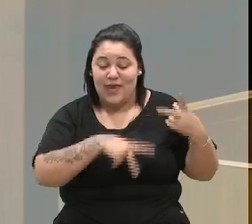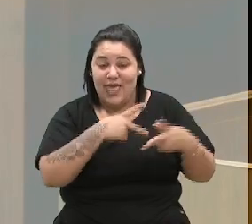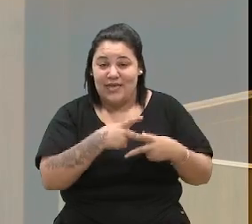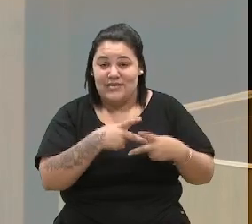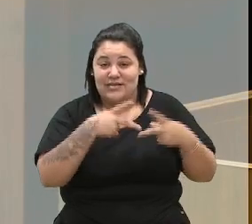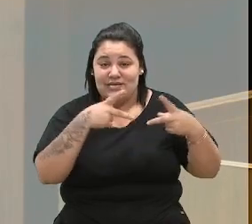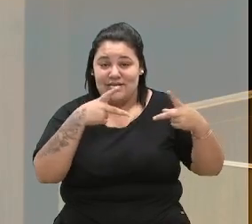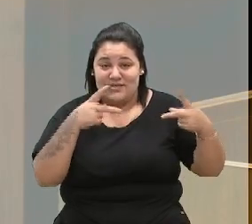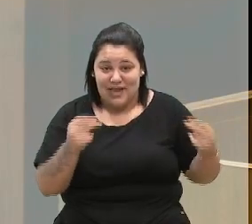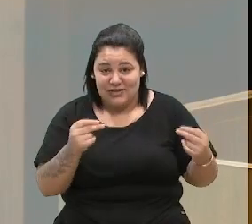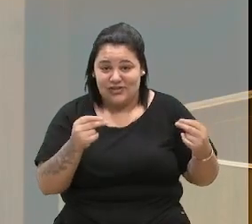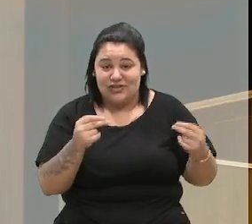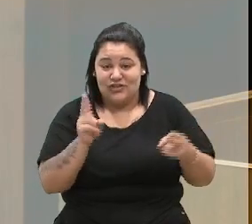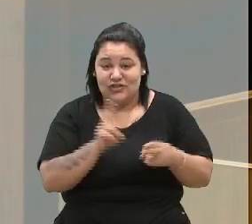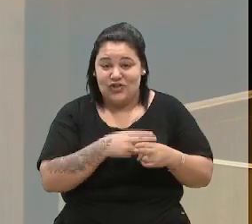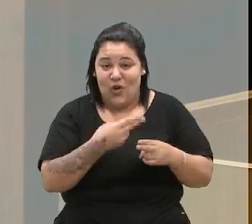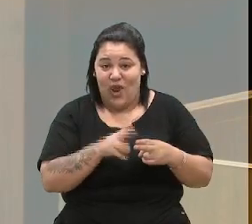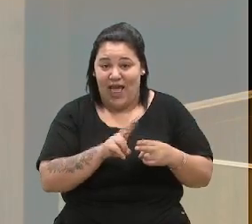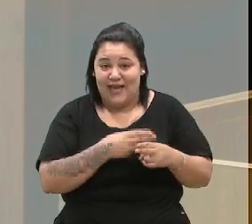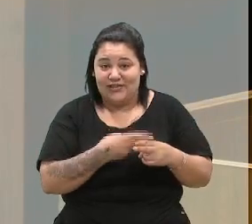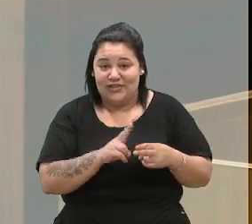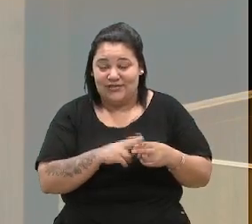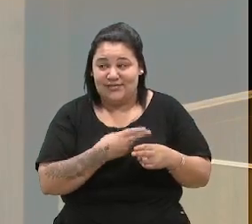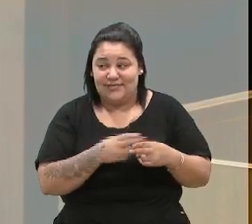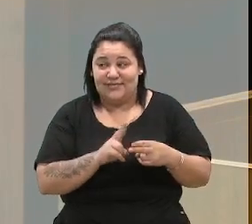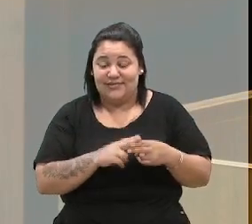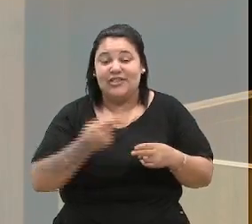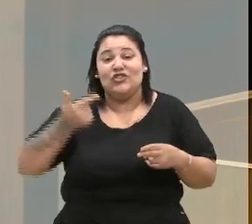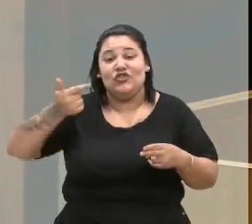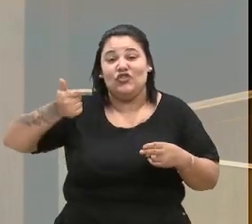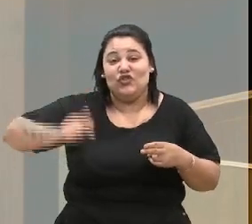Páscoa, mais uma vez,